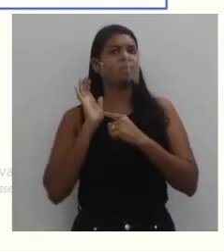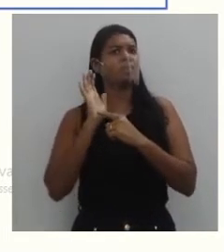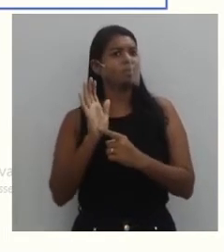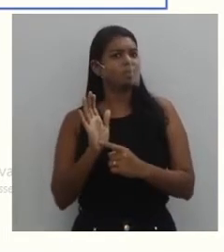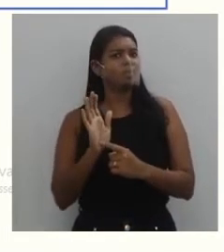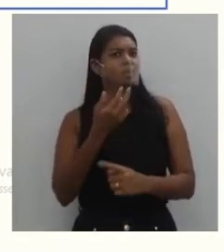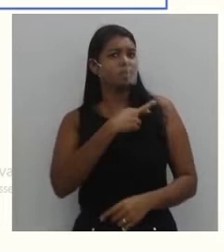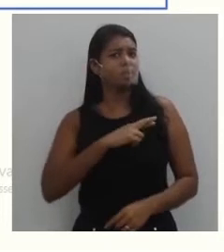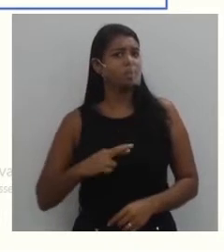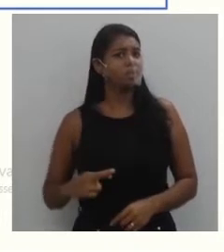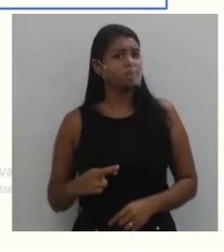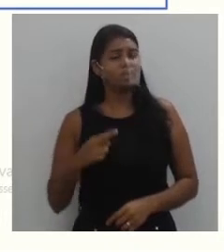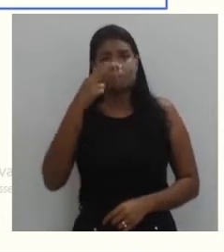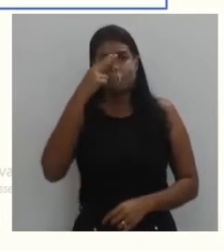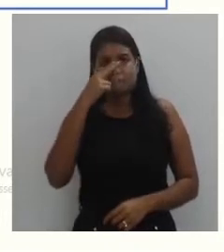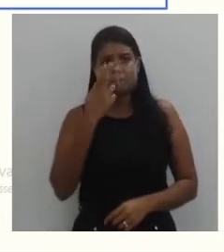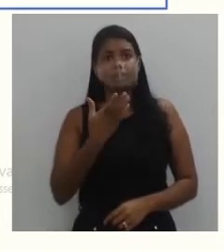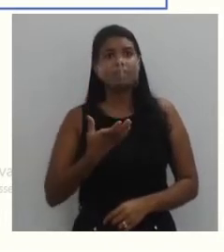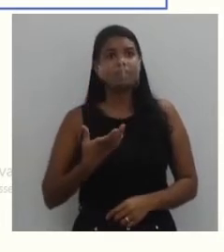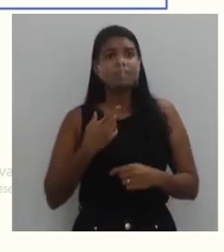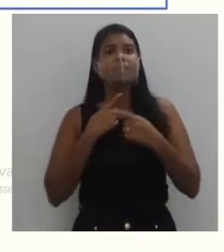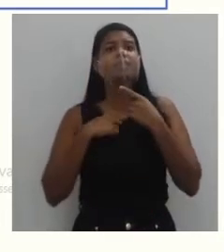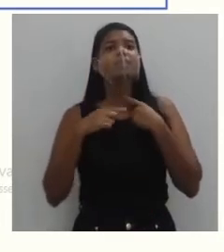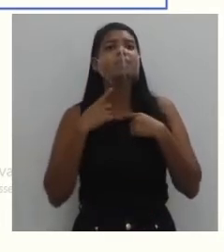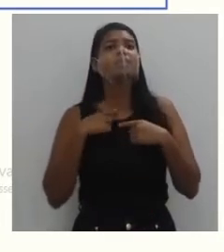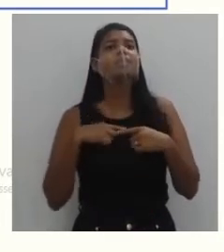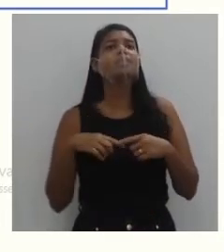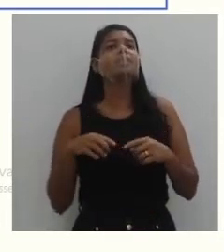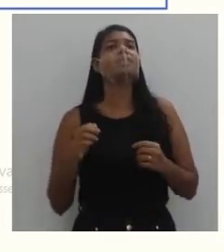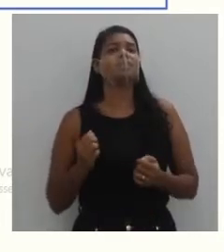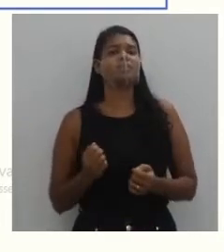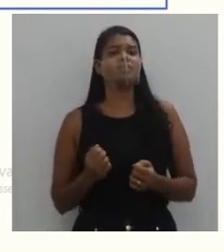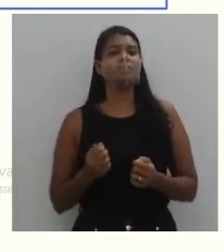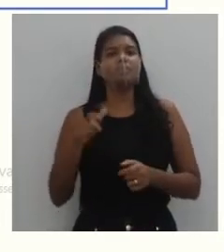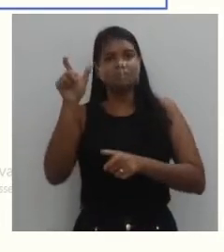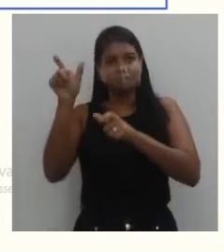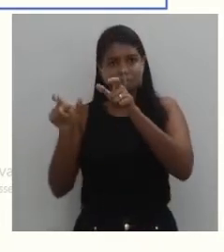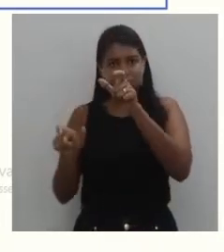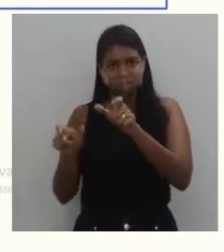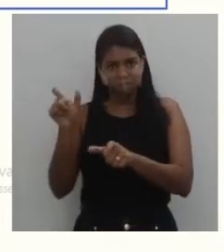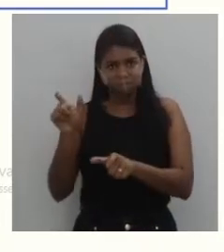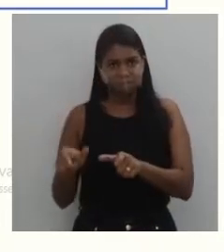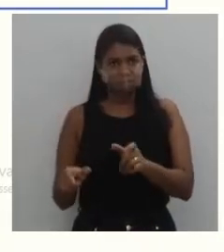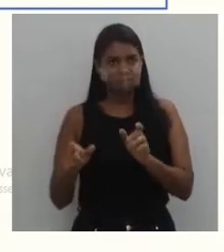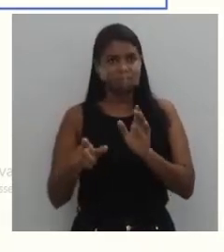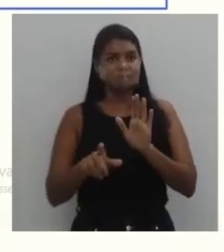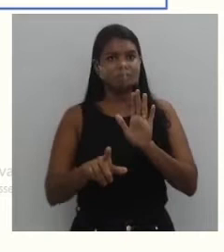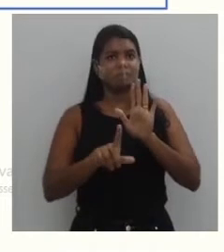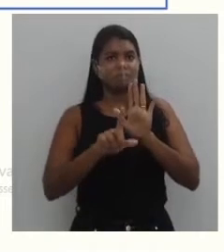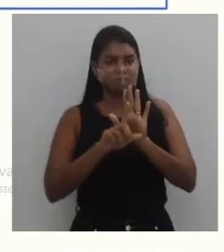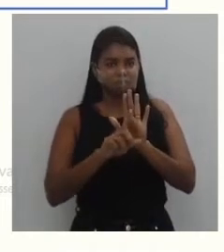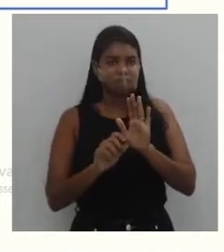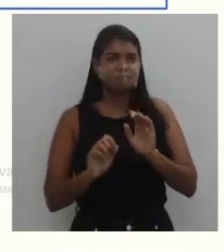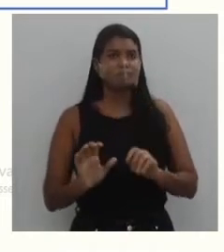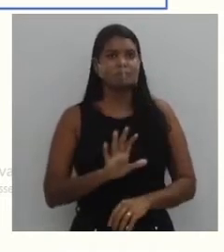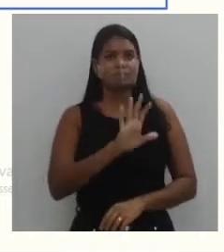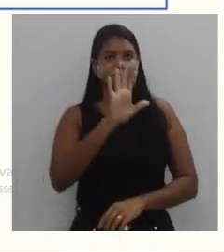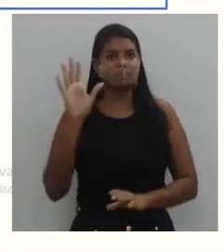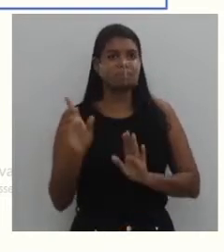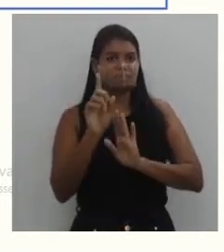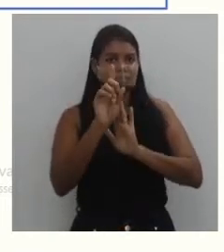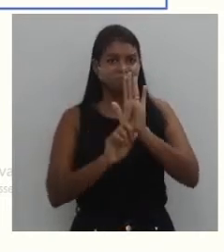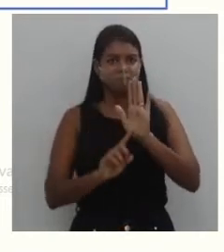manifestar uma religião ou crença. E isto está assegurado na Constituição e na Declaração Universal